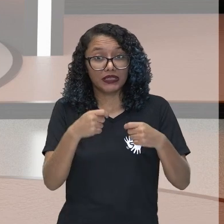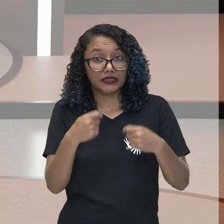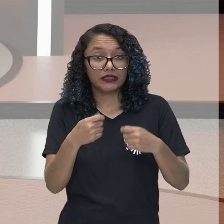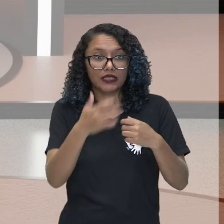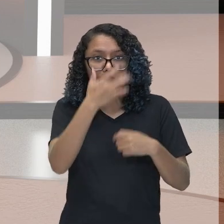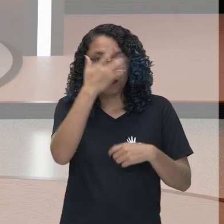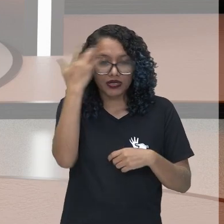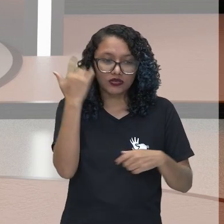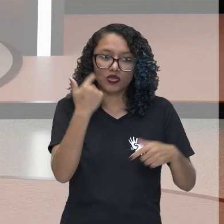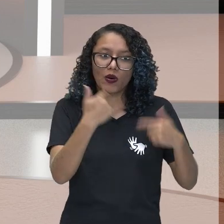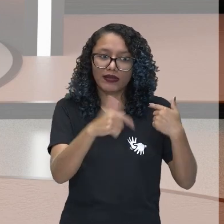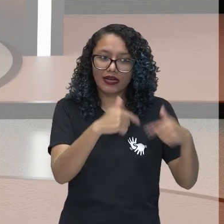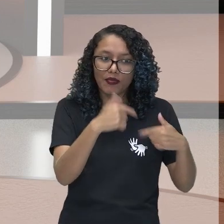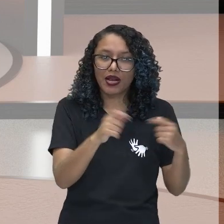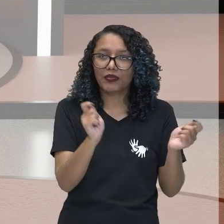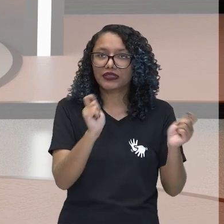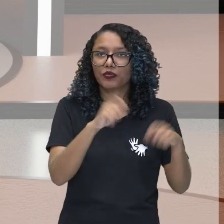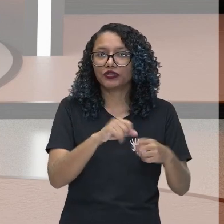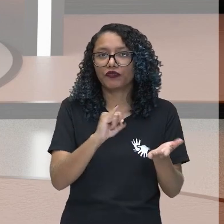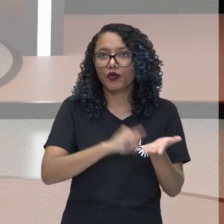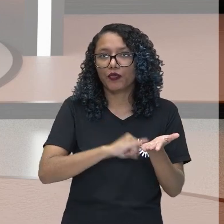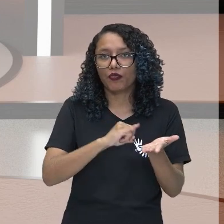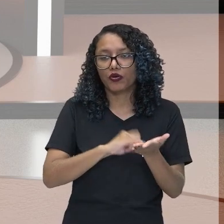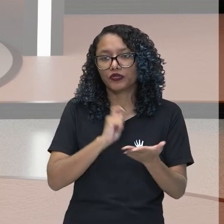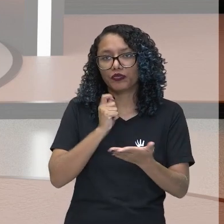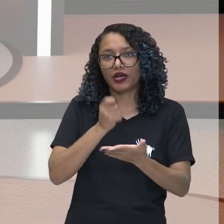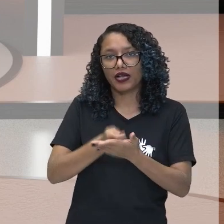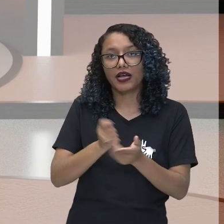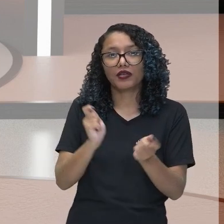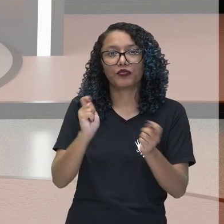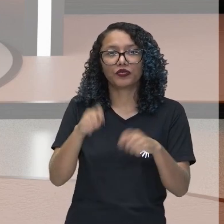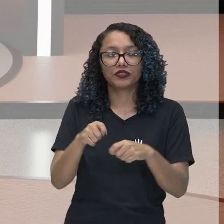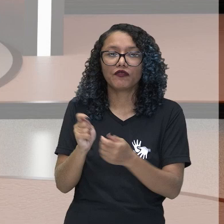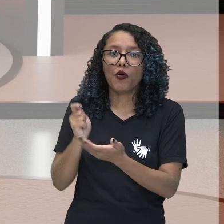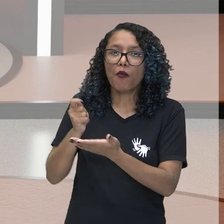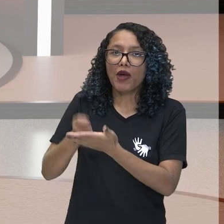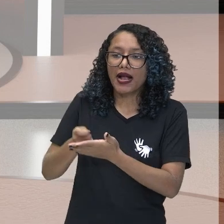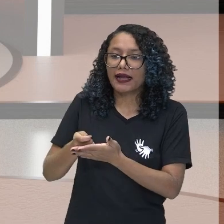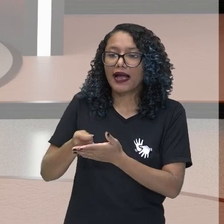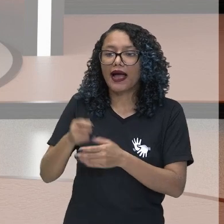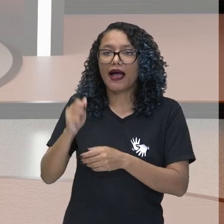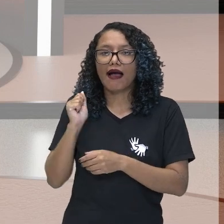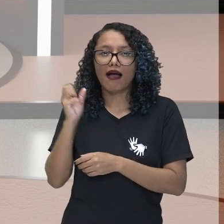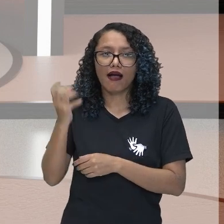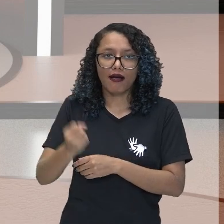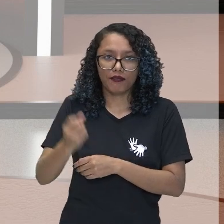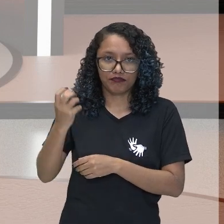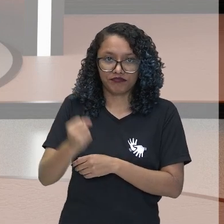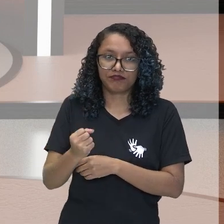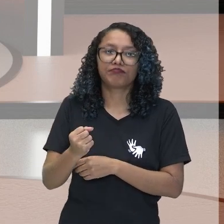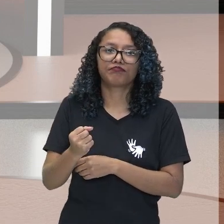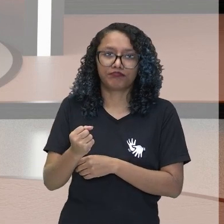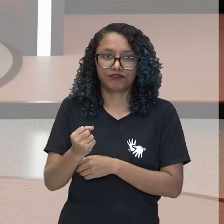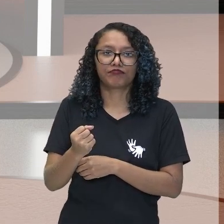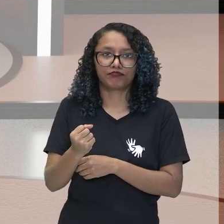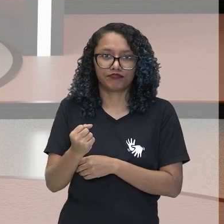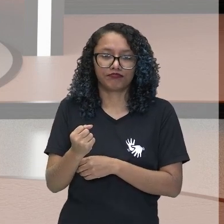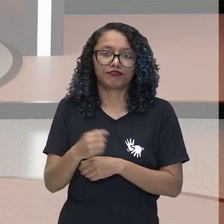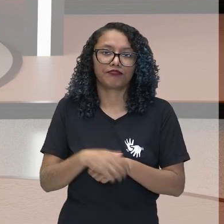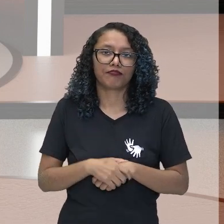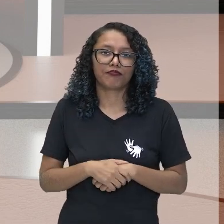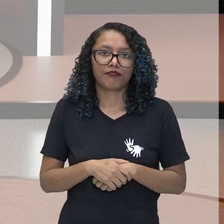para pagar os impostos, consequentemente ter aposentadoria, tá? Então, existem países em que a